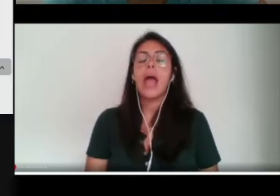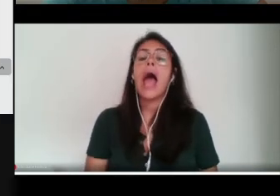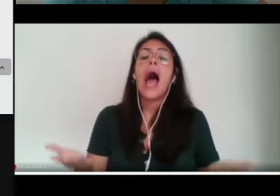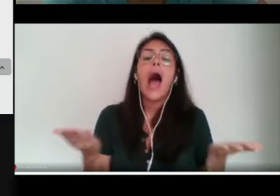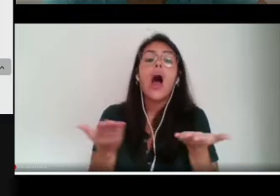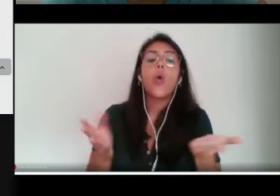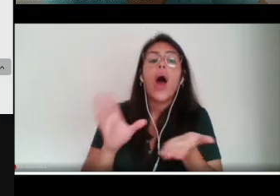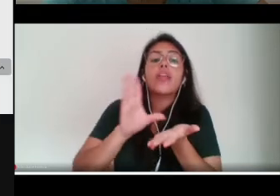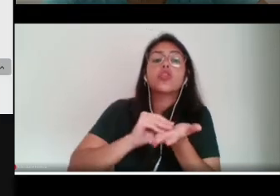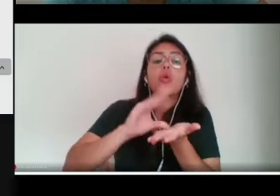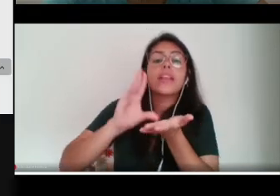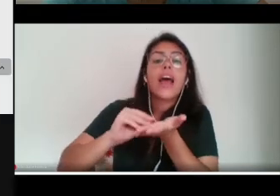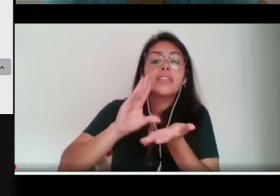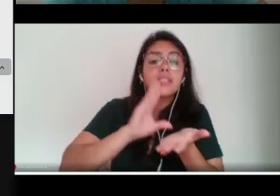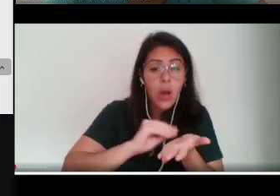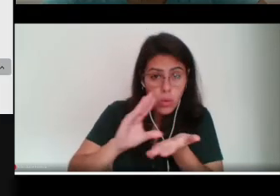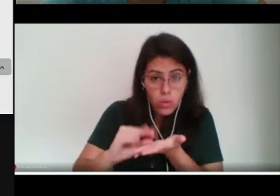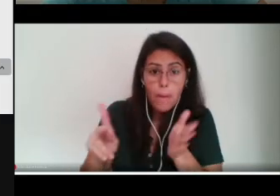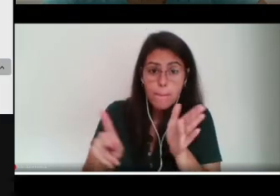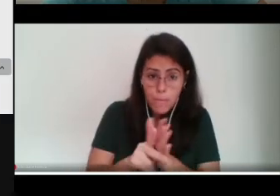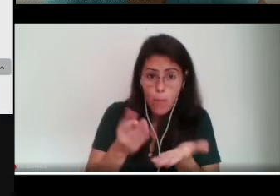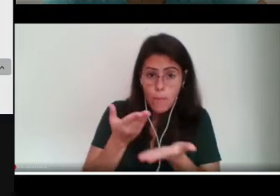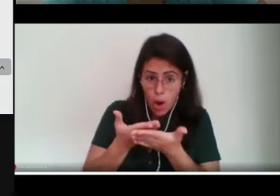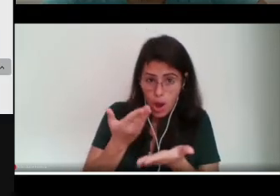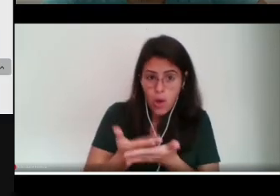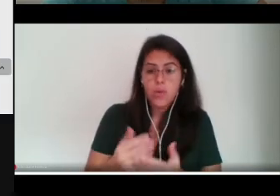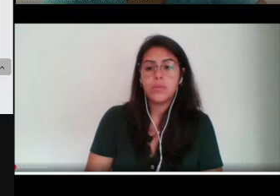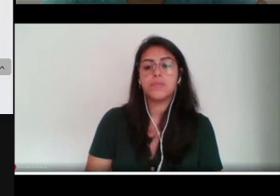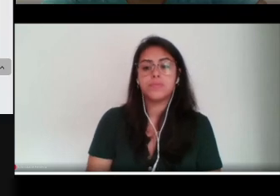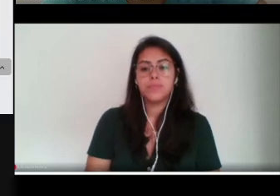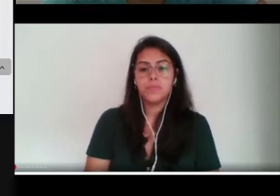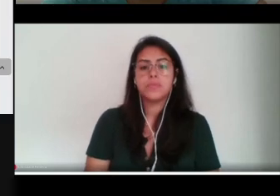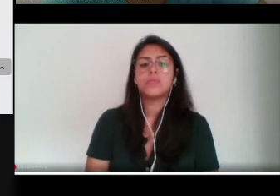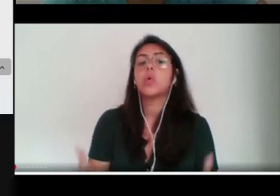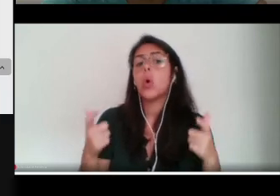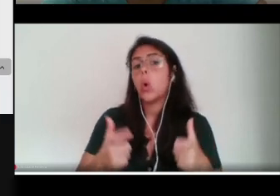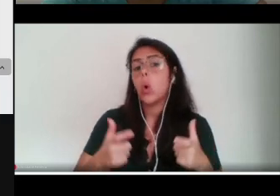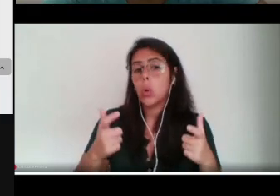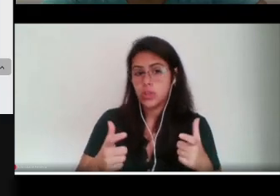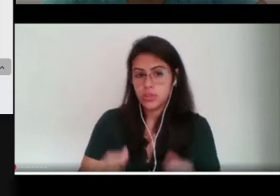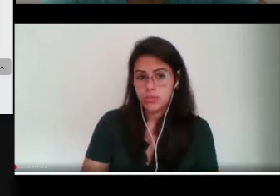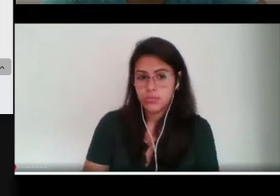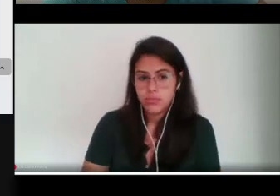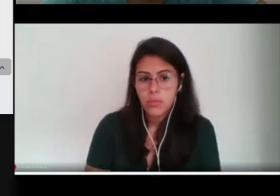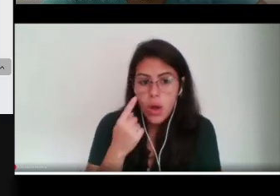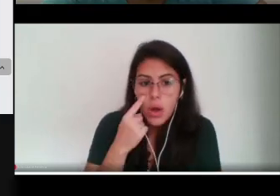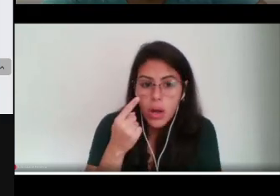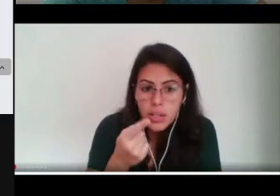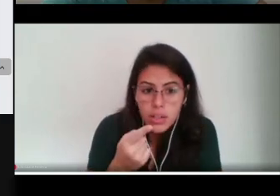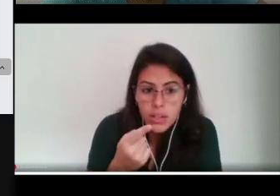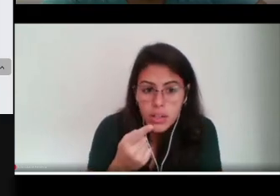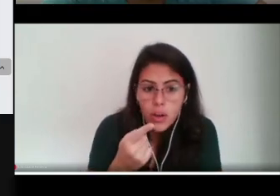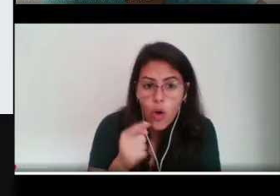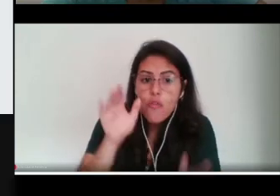aqui, no Fórum Geral para Dúvidas. Se você clicar no Fórum Geral para Dúvidas,